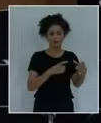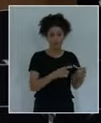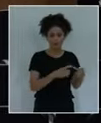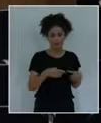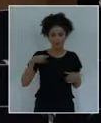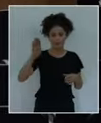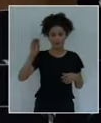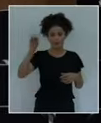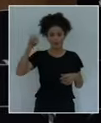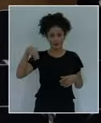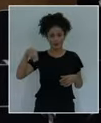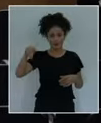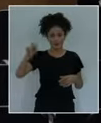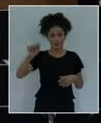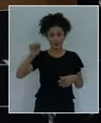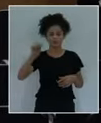Pastor,